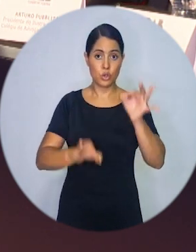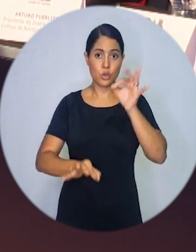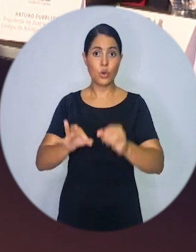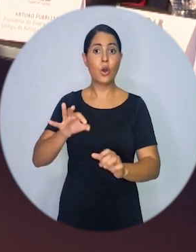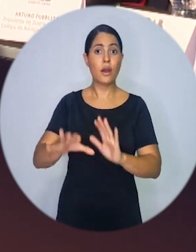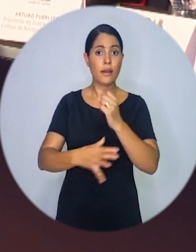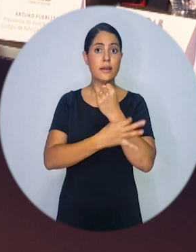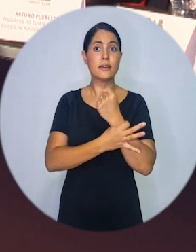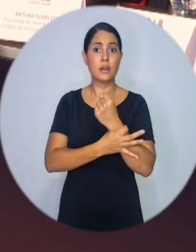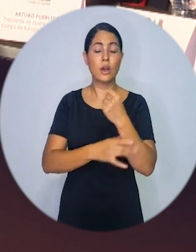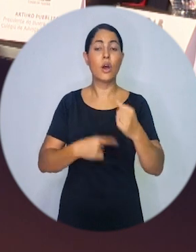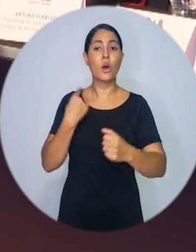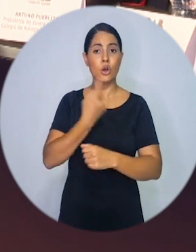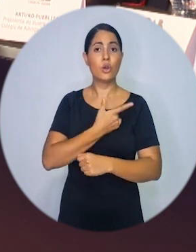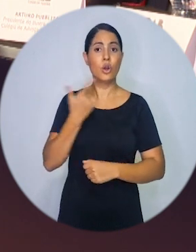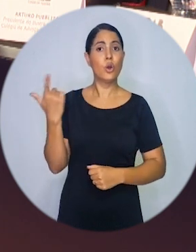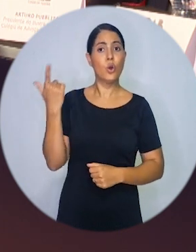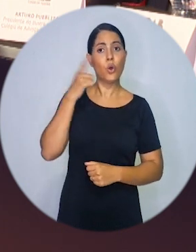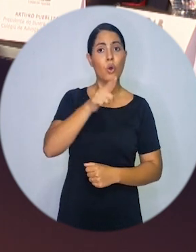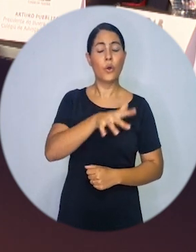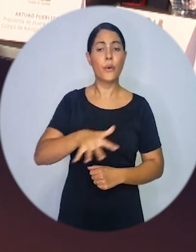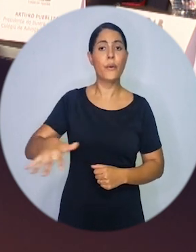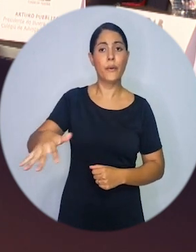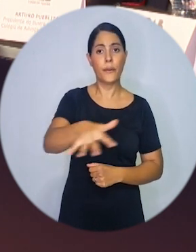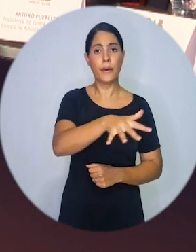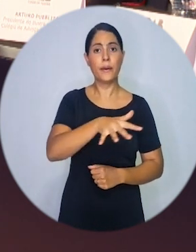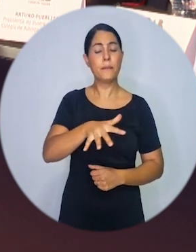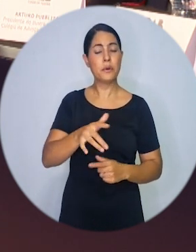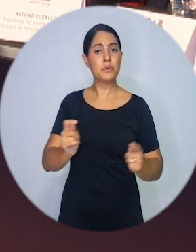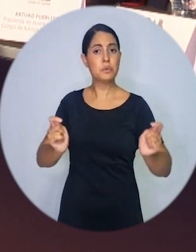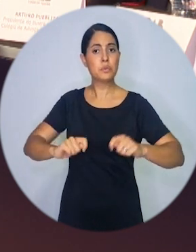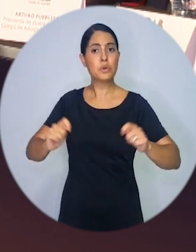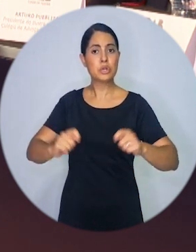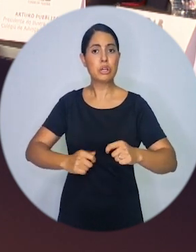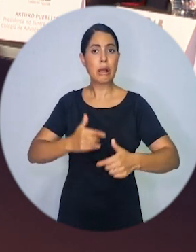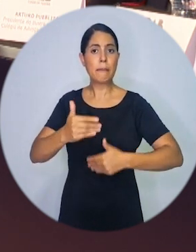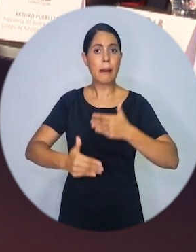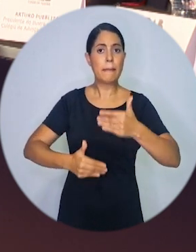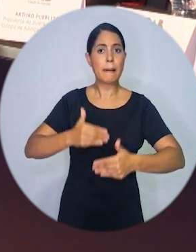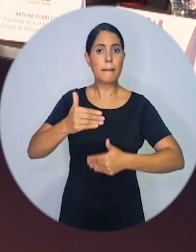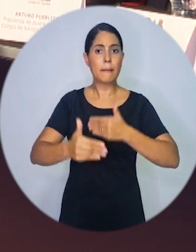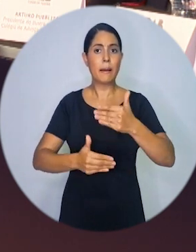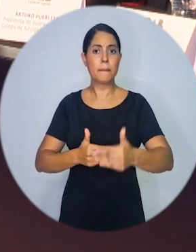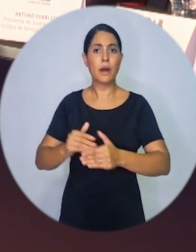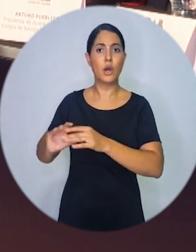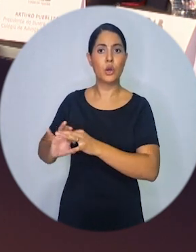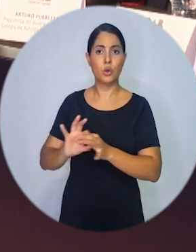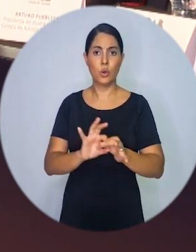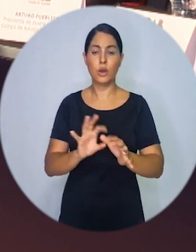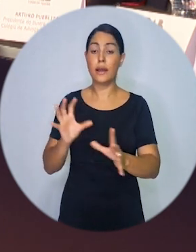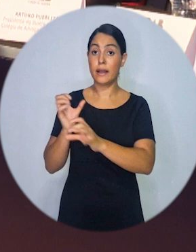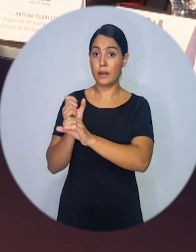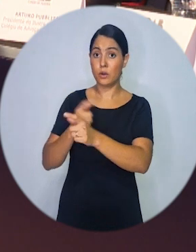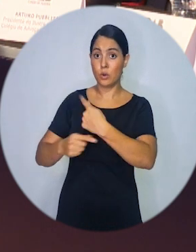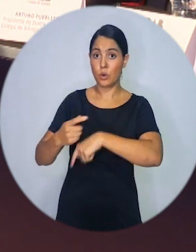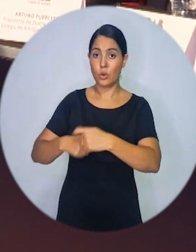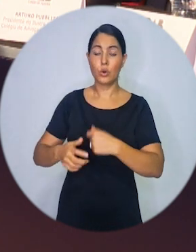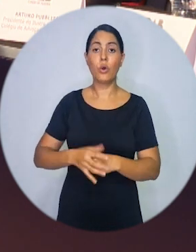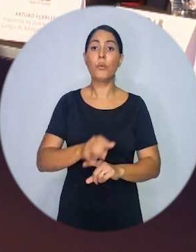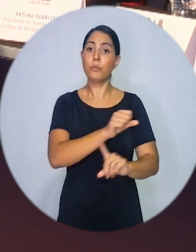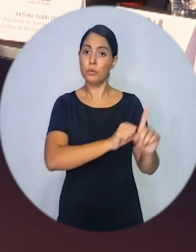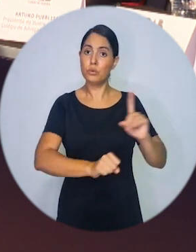jurídica, é que teremos um ambiente propício para o desenvolvimento econômico,